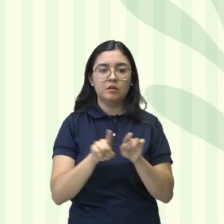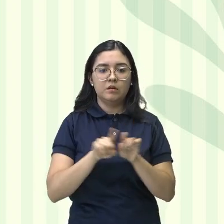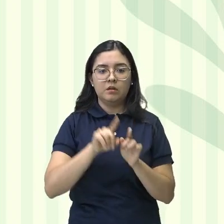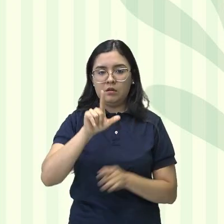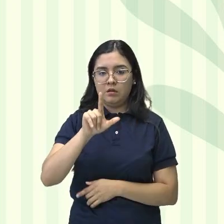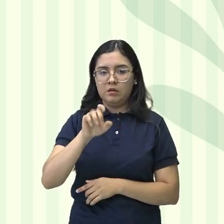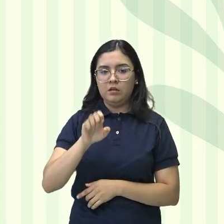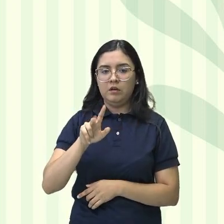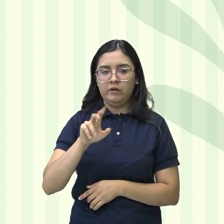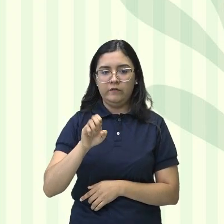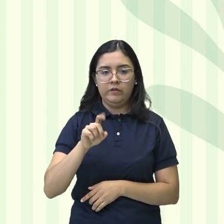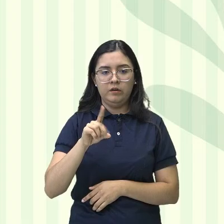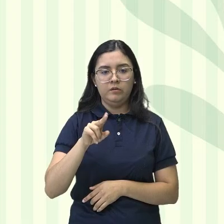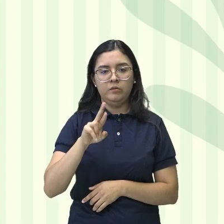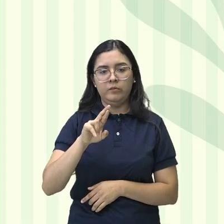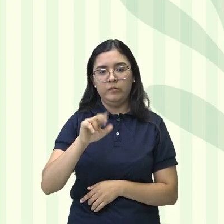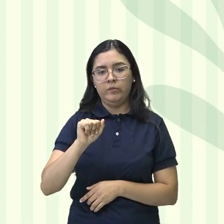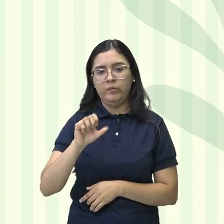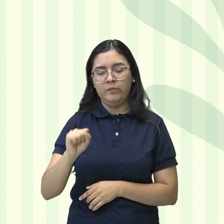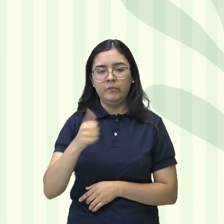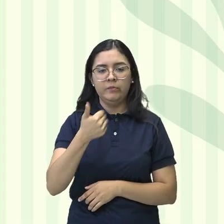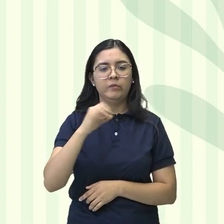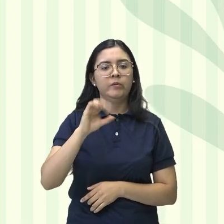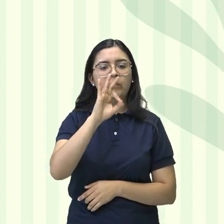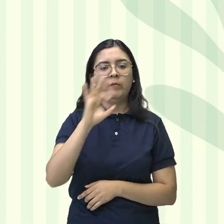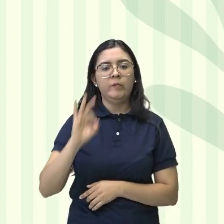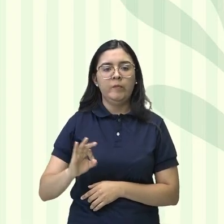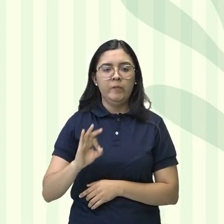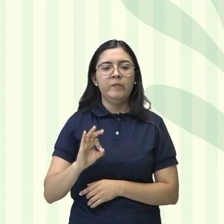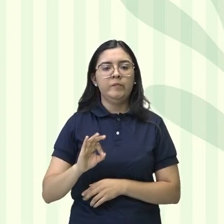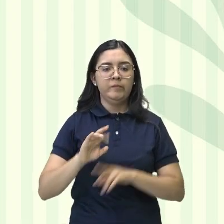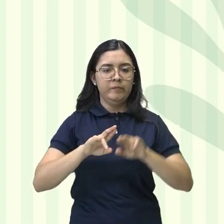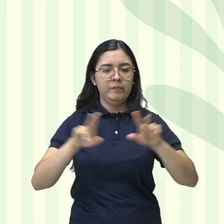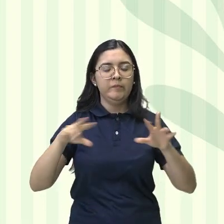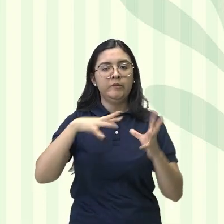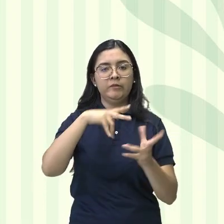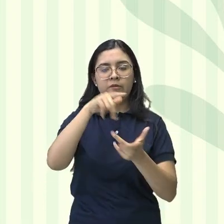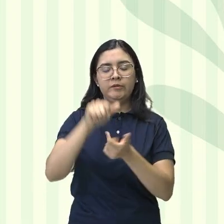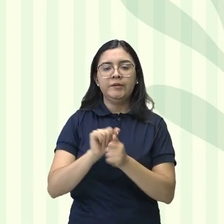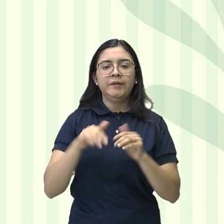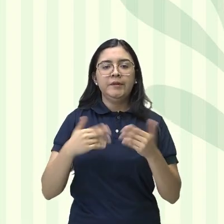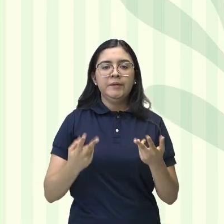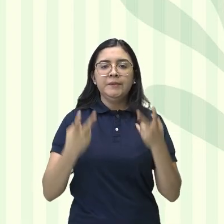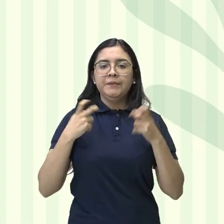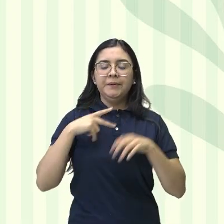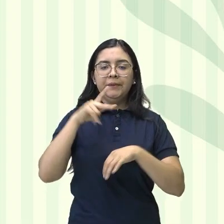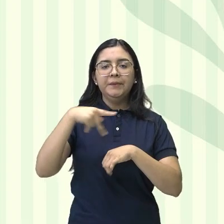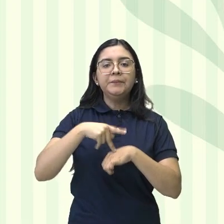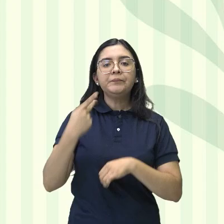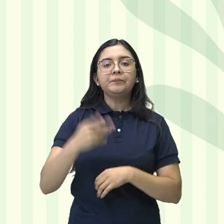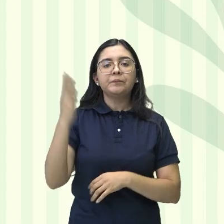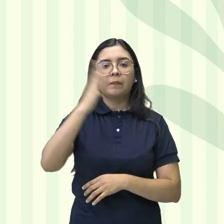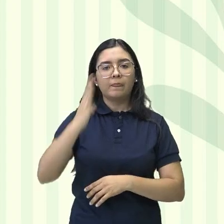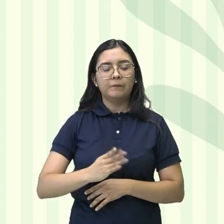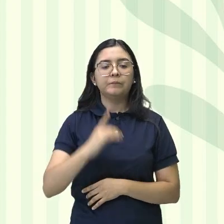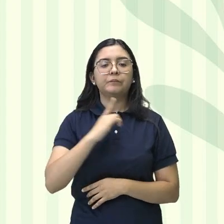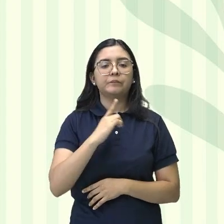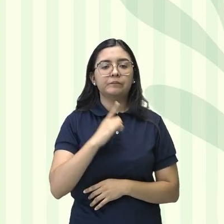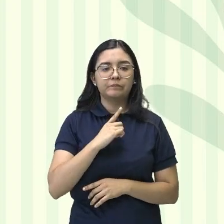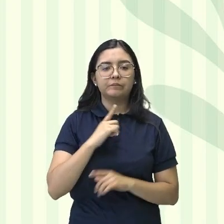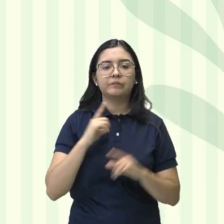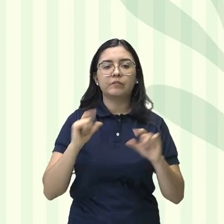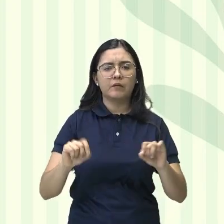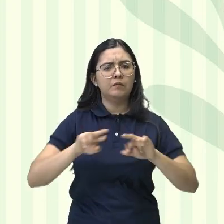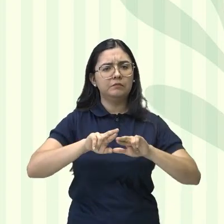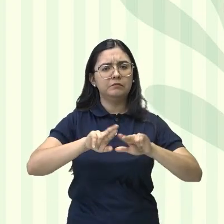leveduras, cerca aí de 10% da diversidade mundial. Então, observe que o nosso país ele tem condições bastante